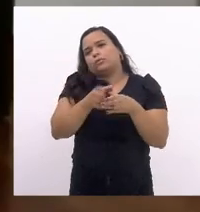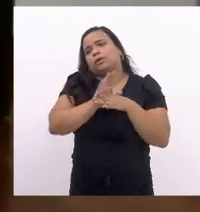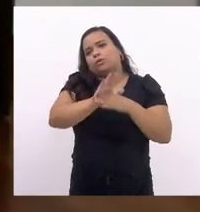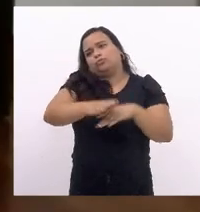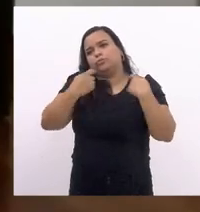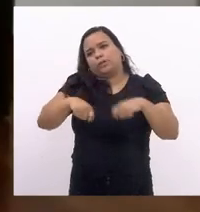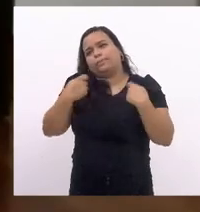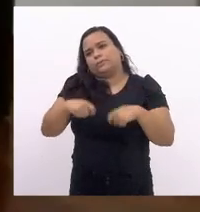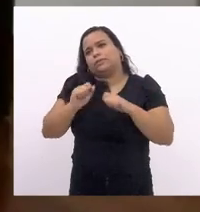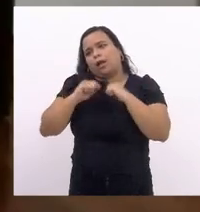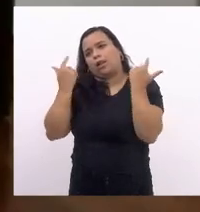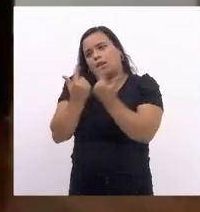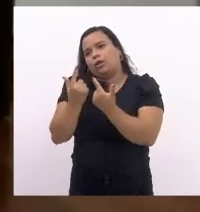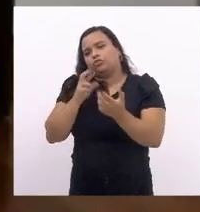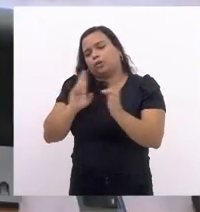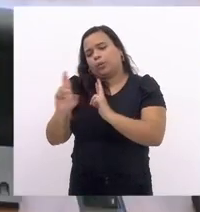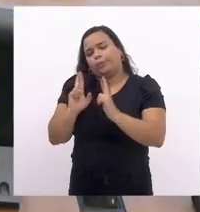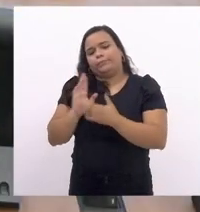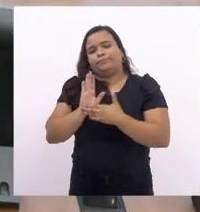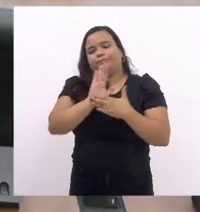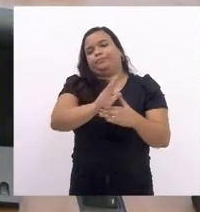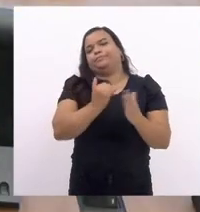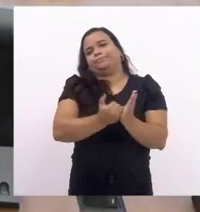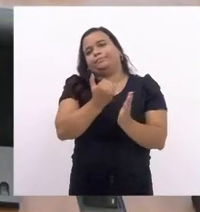recursos da Alerj.